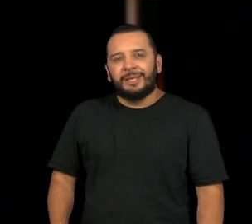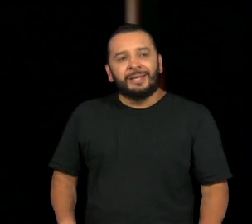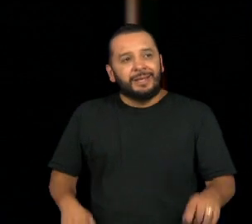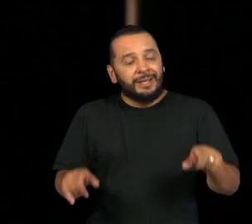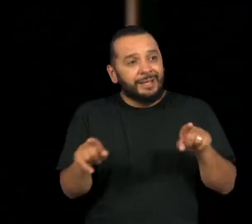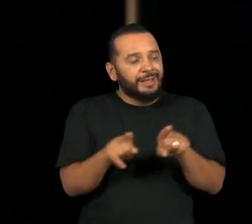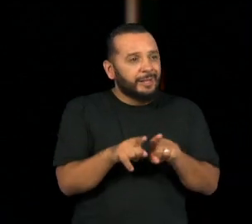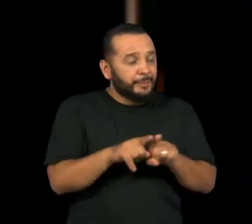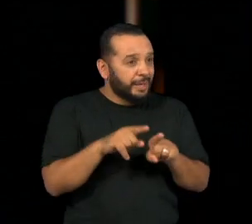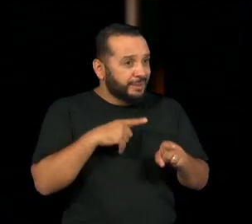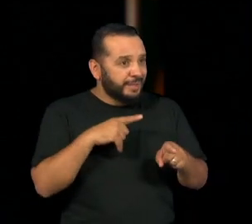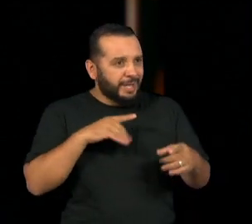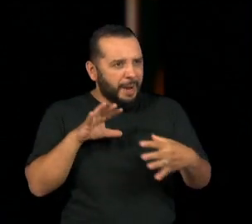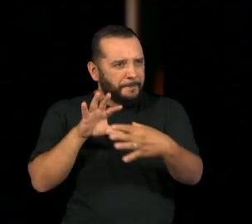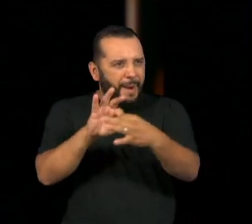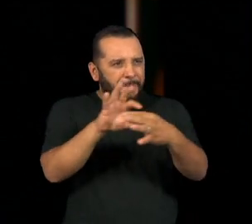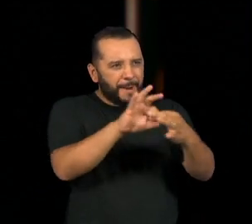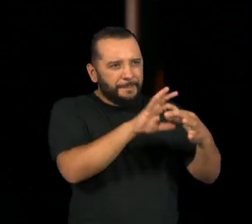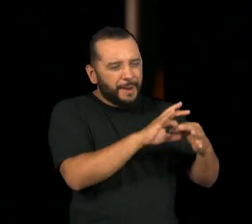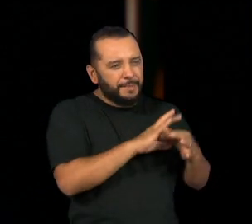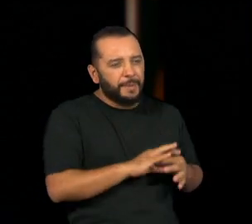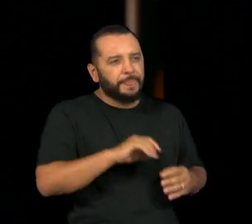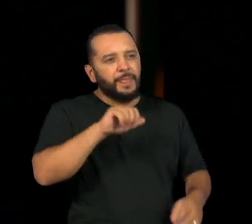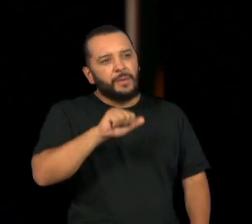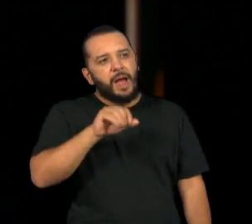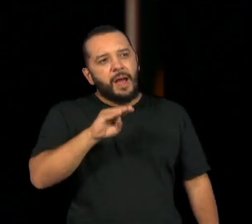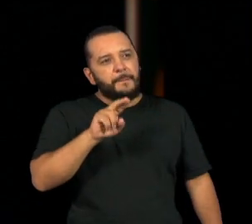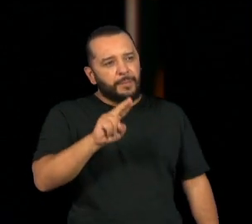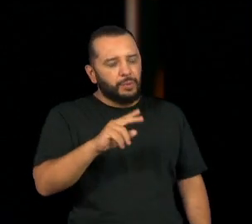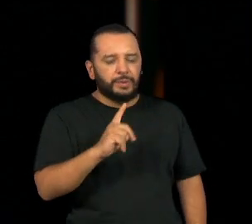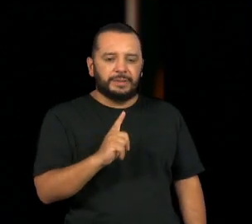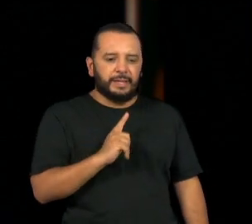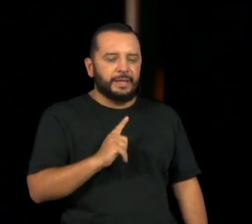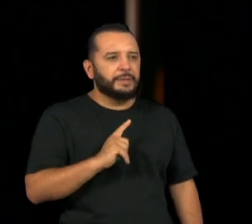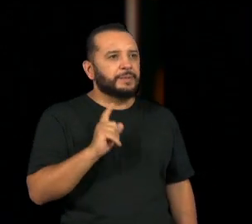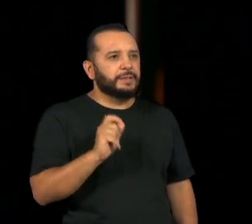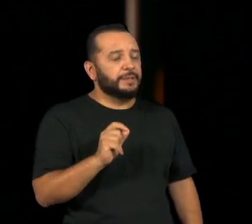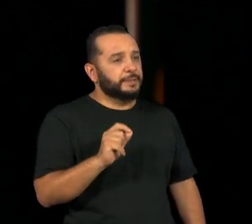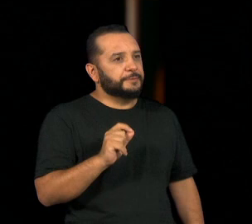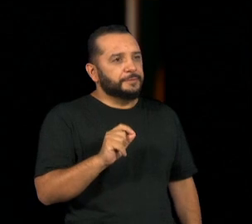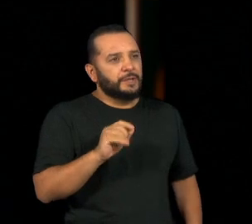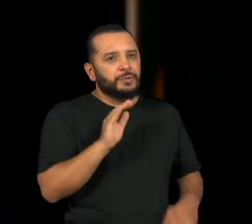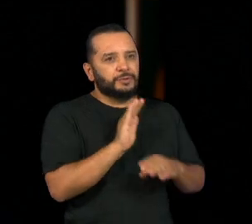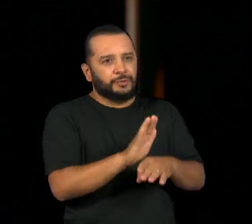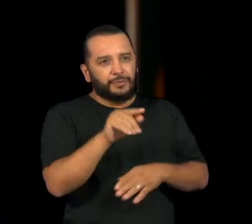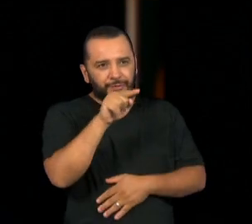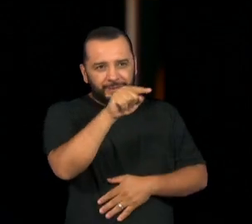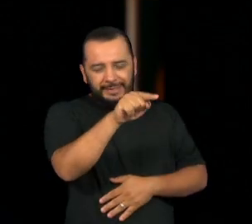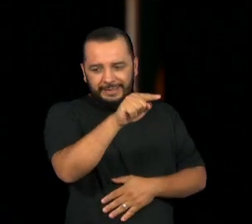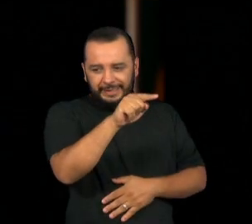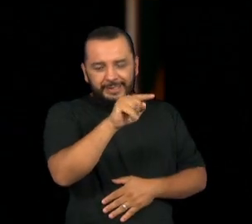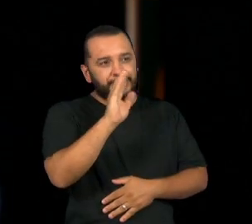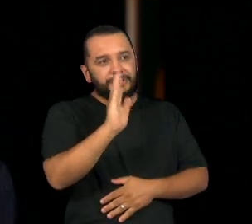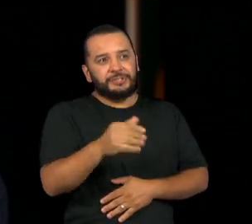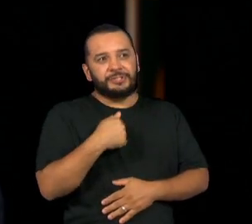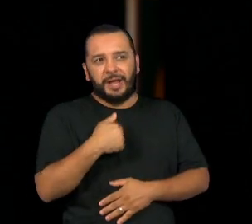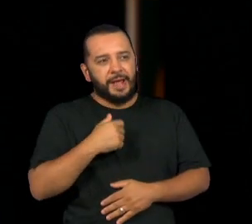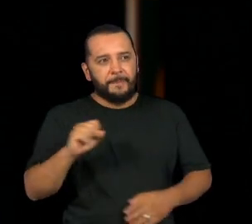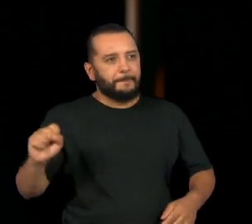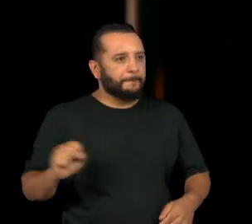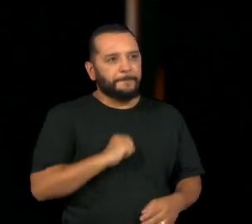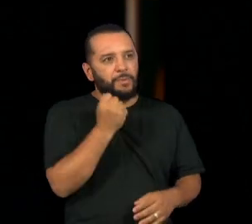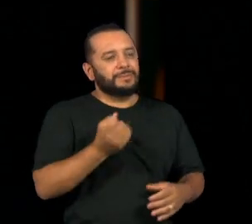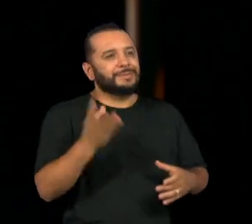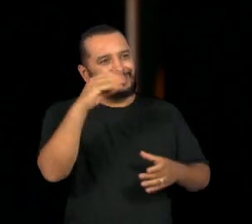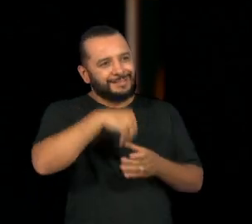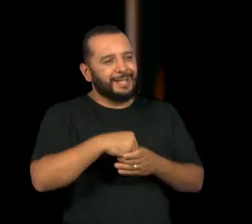as conexões que ele fez, né? O Abu tem uma coisa que fez você já ficar indignado dentro da